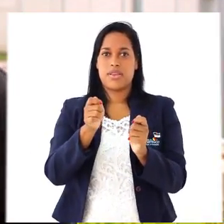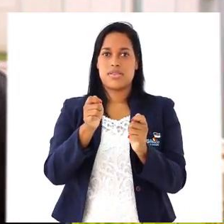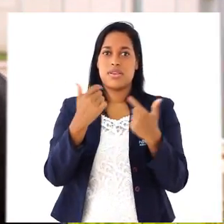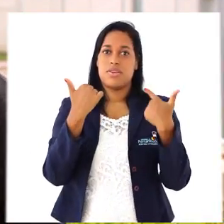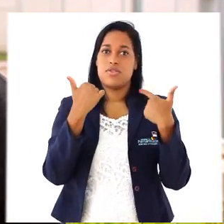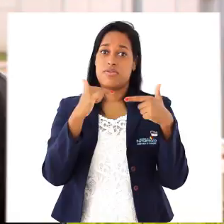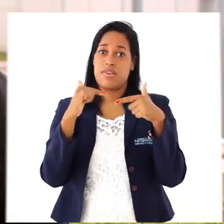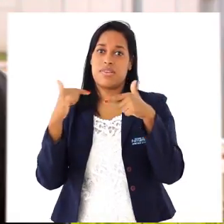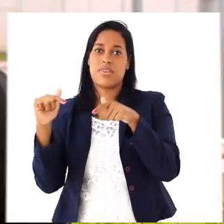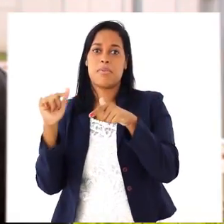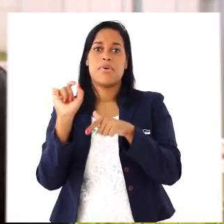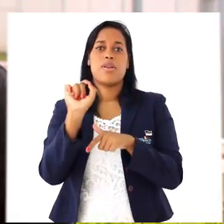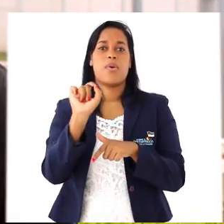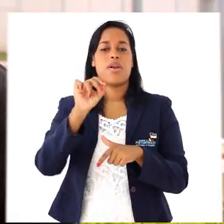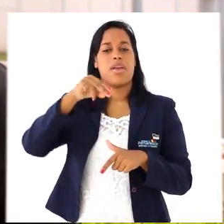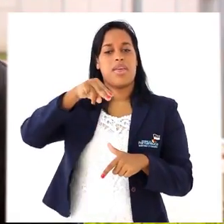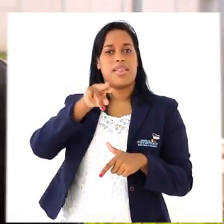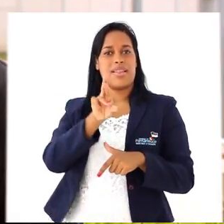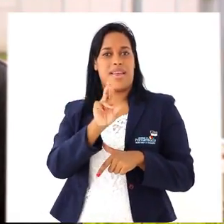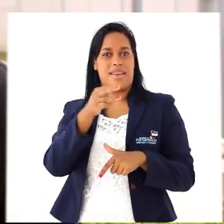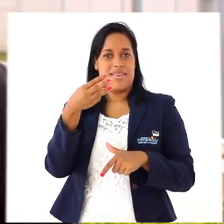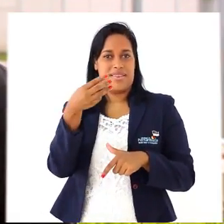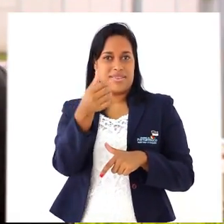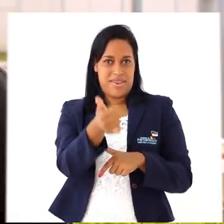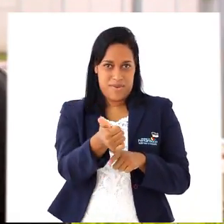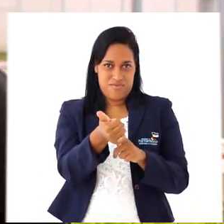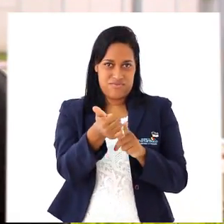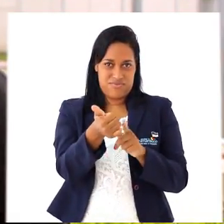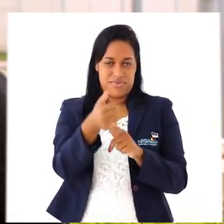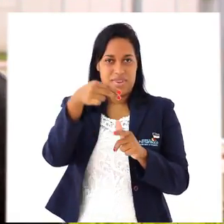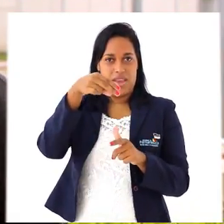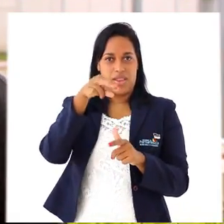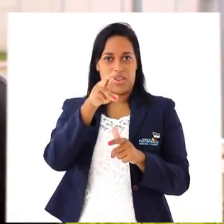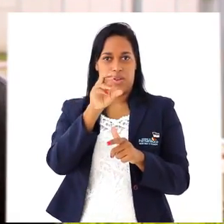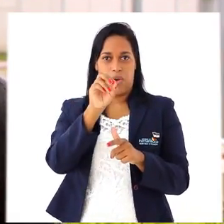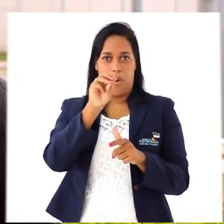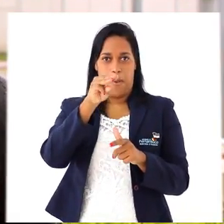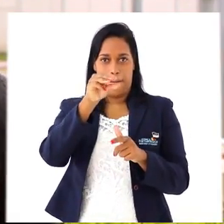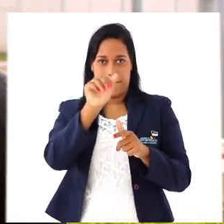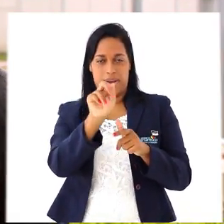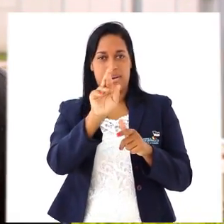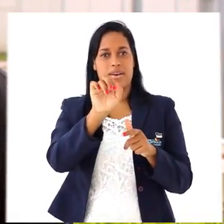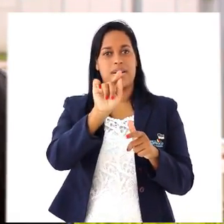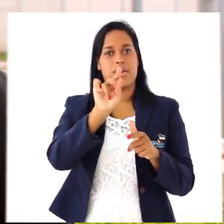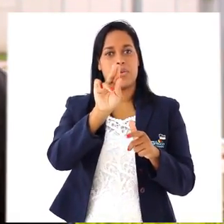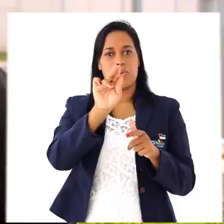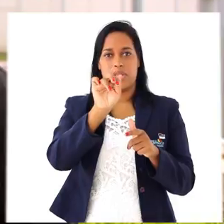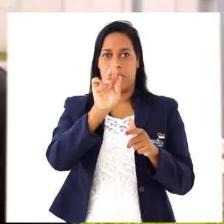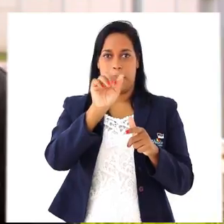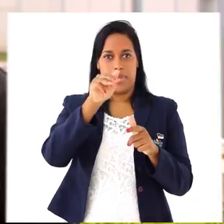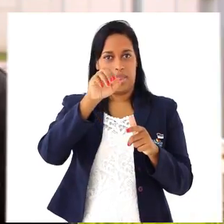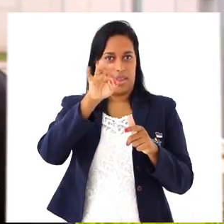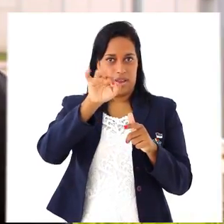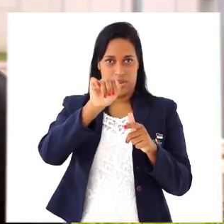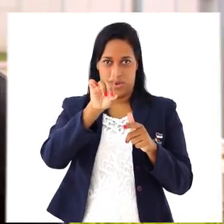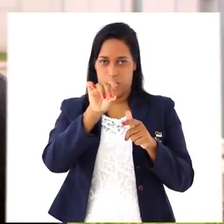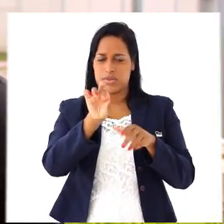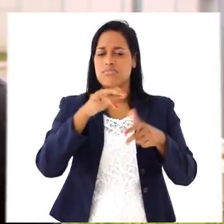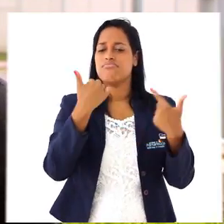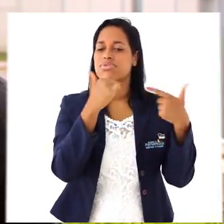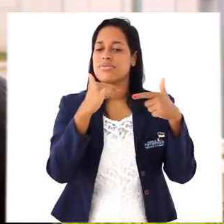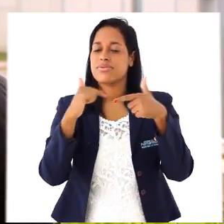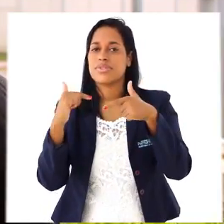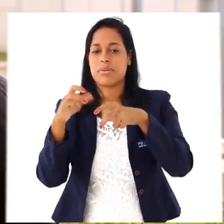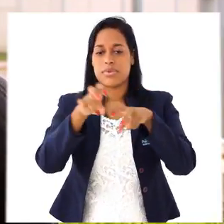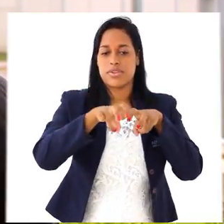vai tratar basicamente sobre a NR31, a norma regulamentadora que trata não só da agricultura, mas da pecuária e de todas as outras